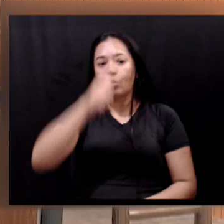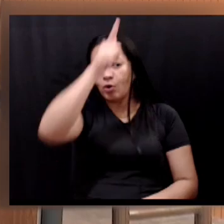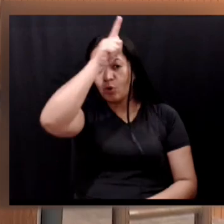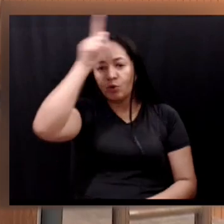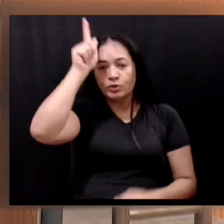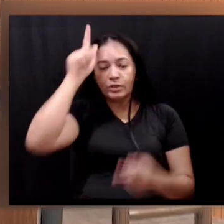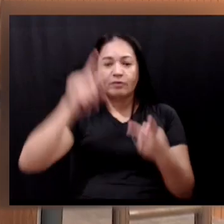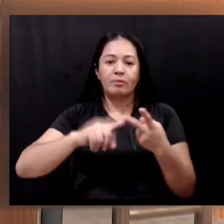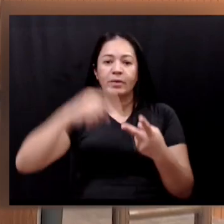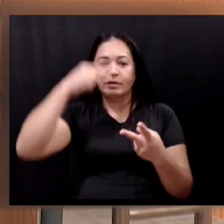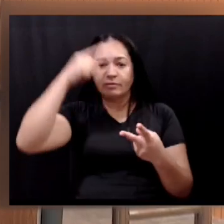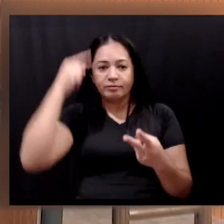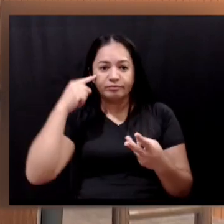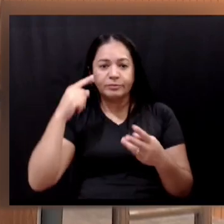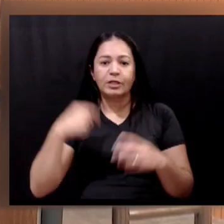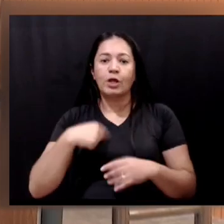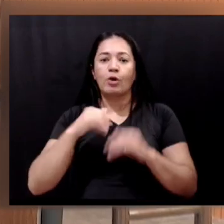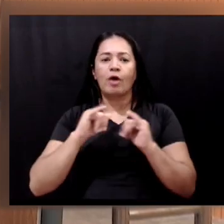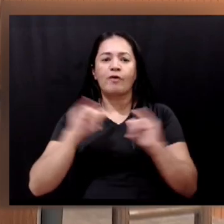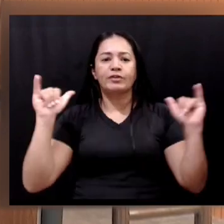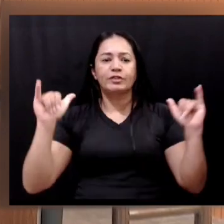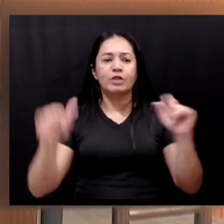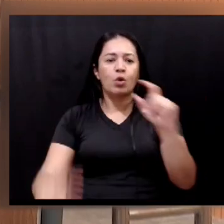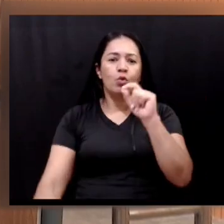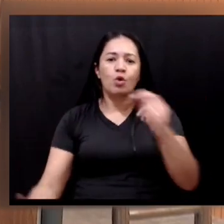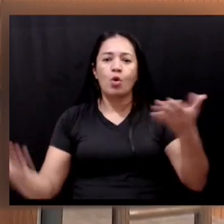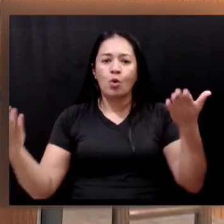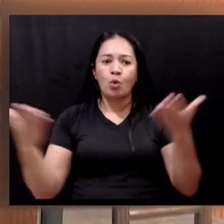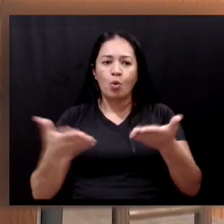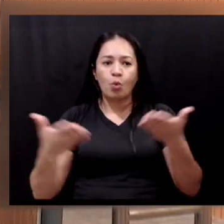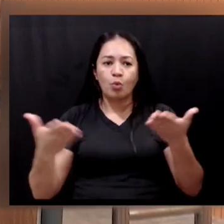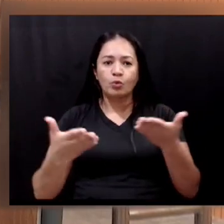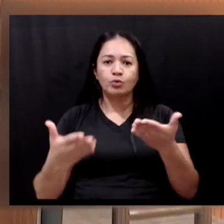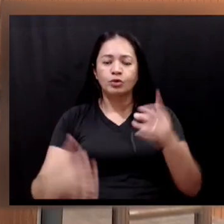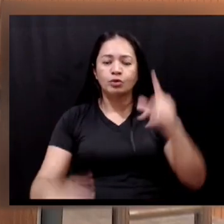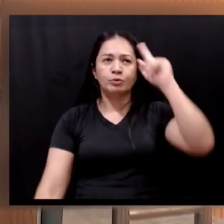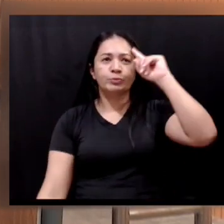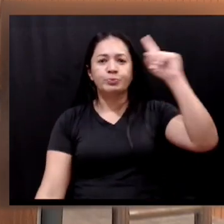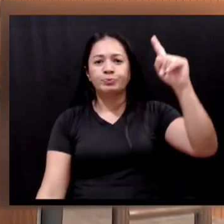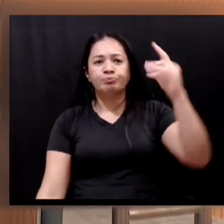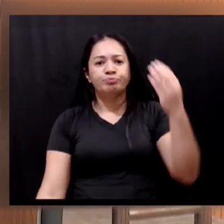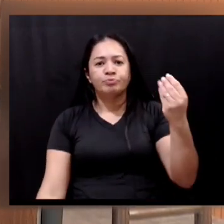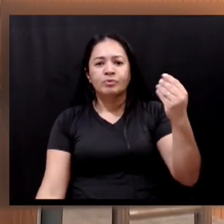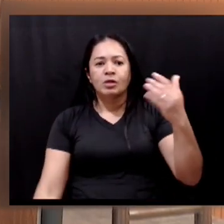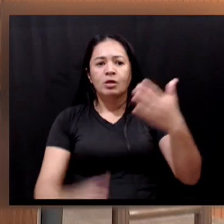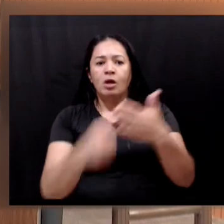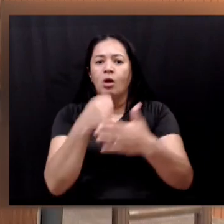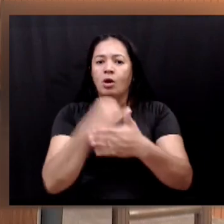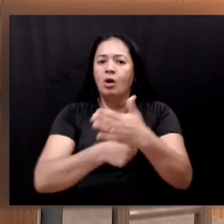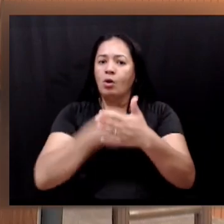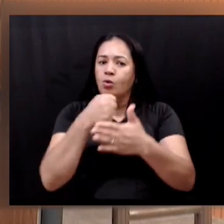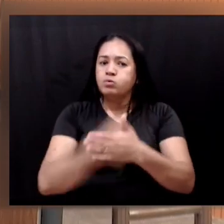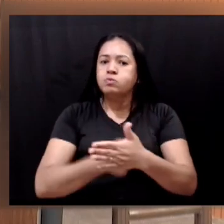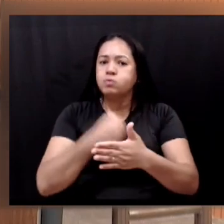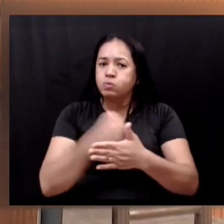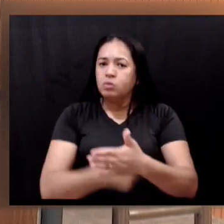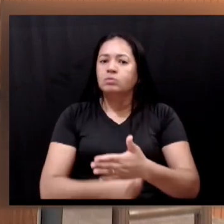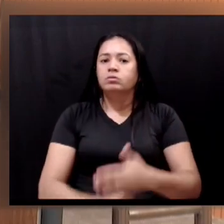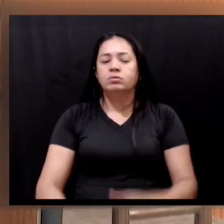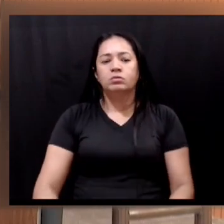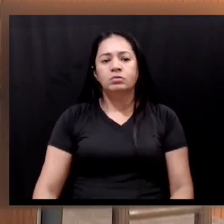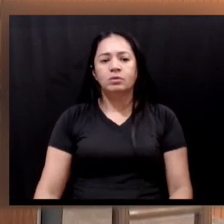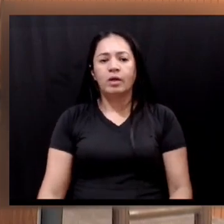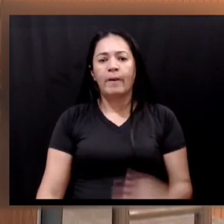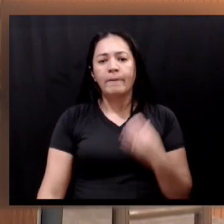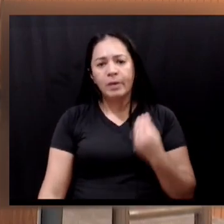dizer que hoje, é um dia de luta, para que a saúde